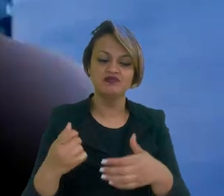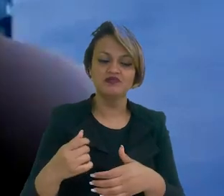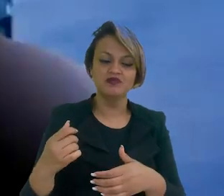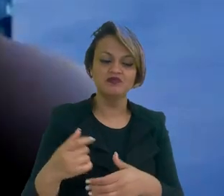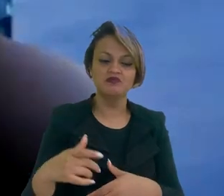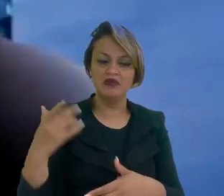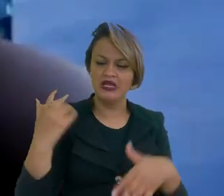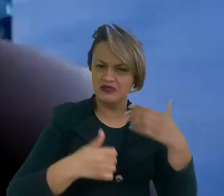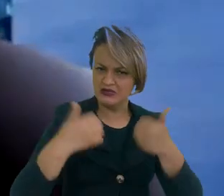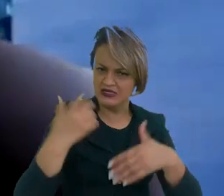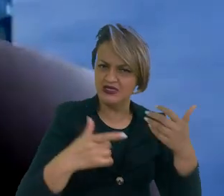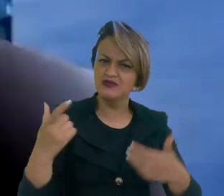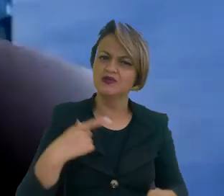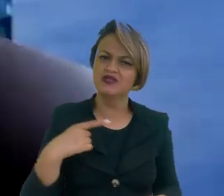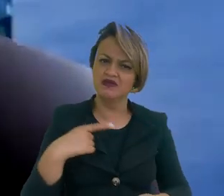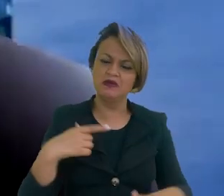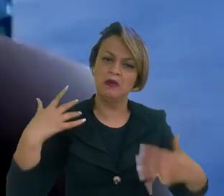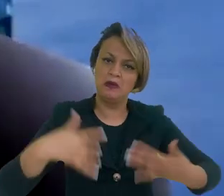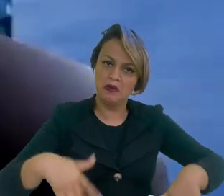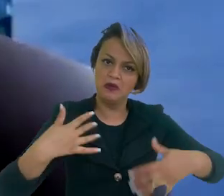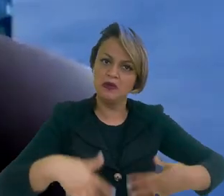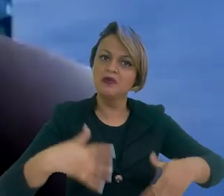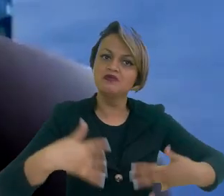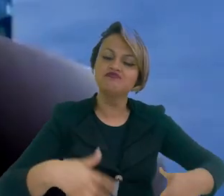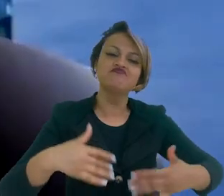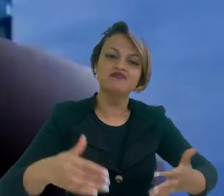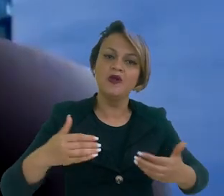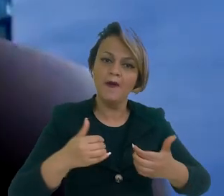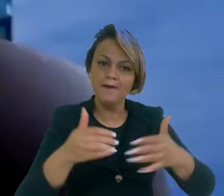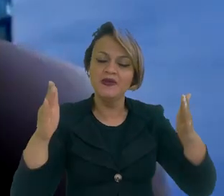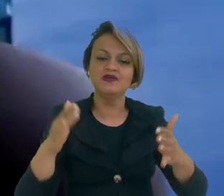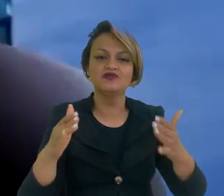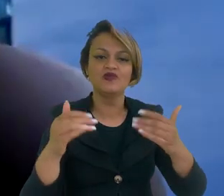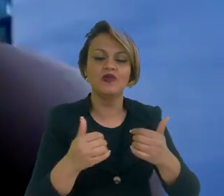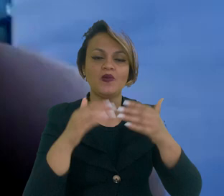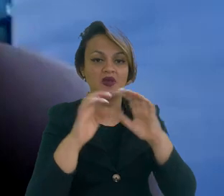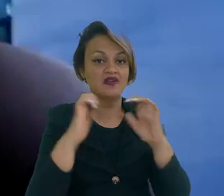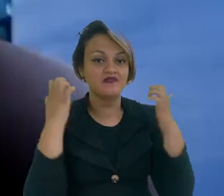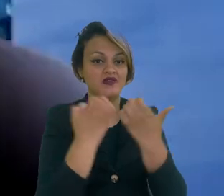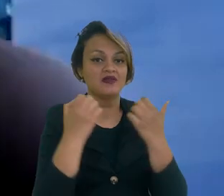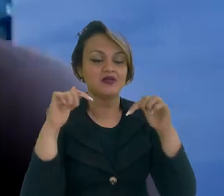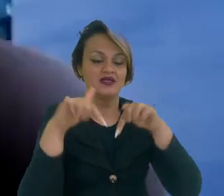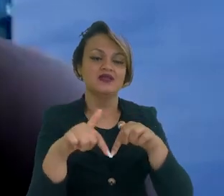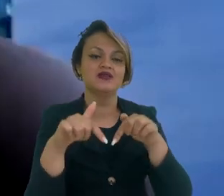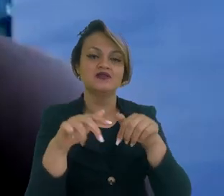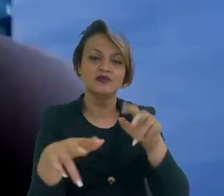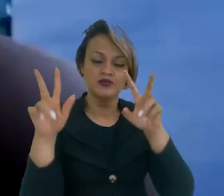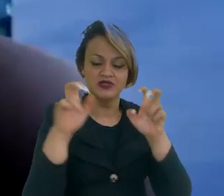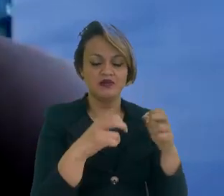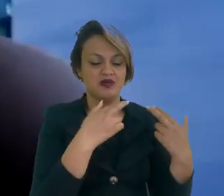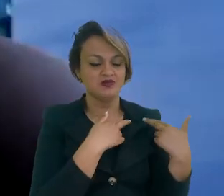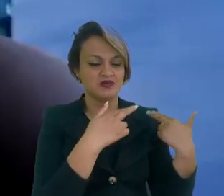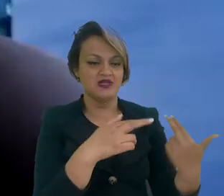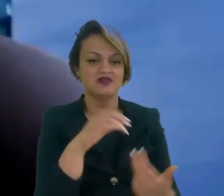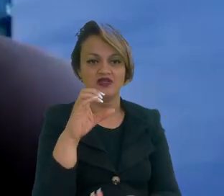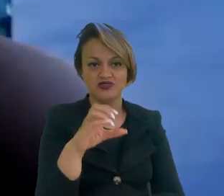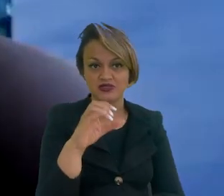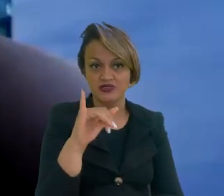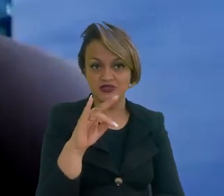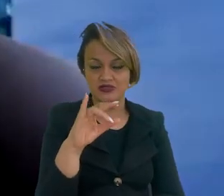Rodrigo vai ser pai pela erudita fala na abertura do